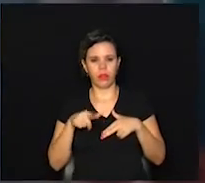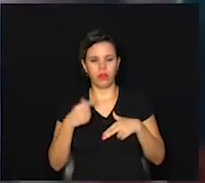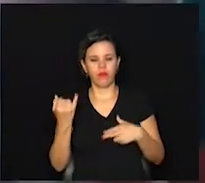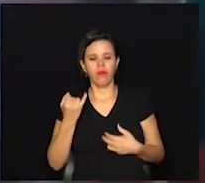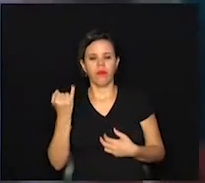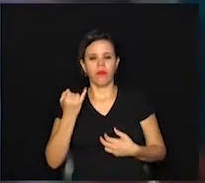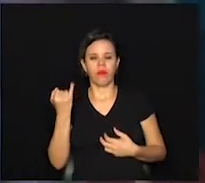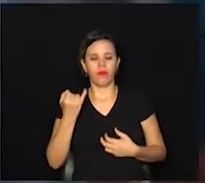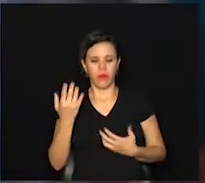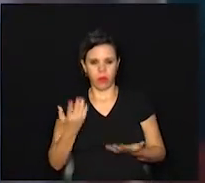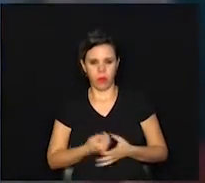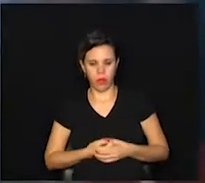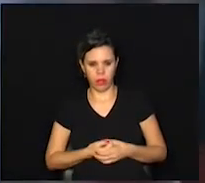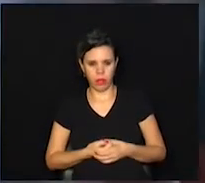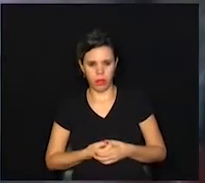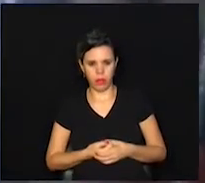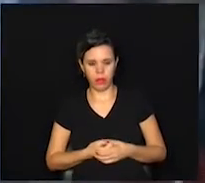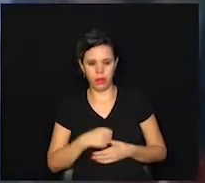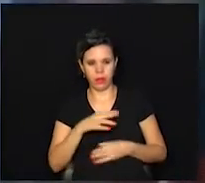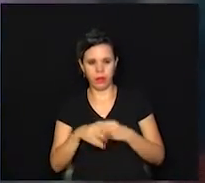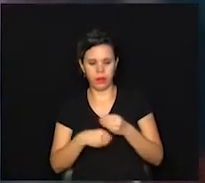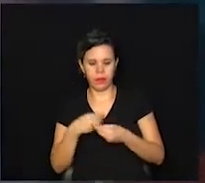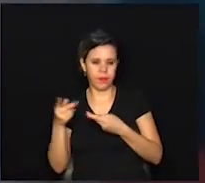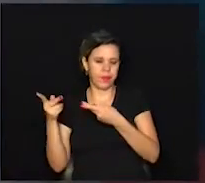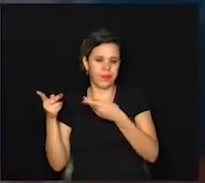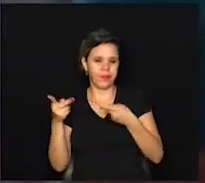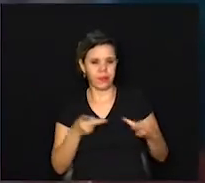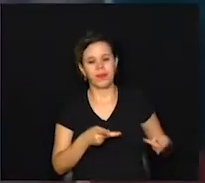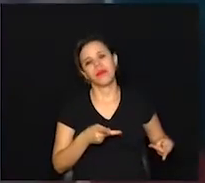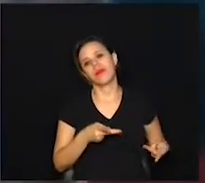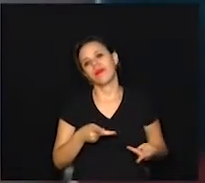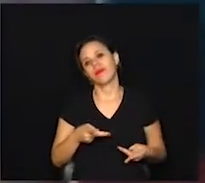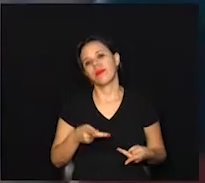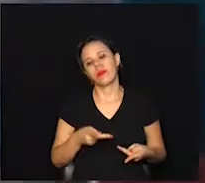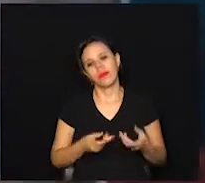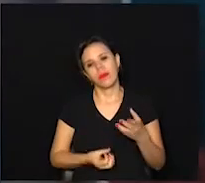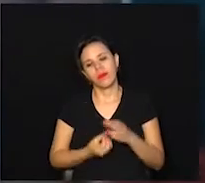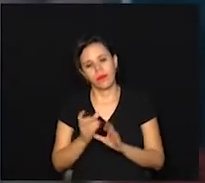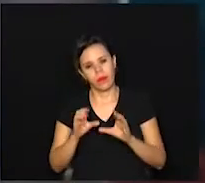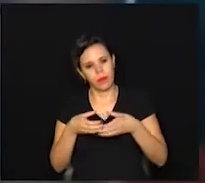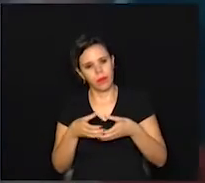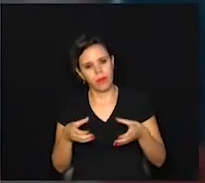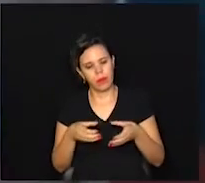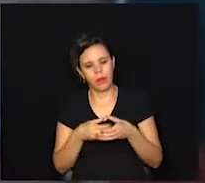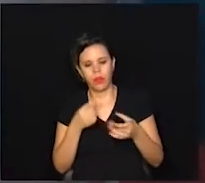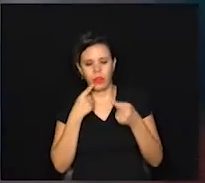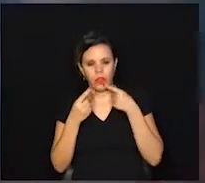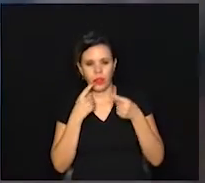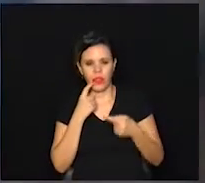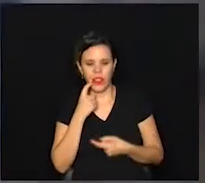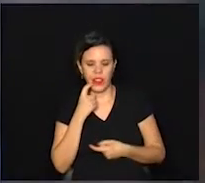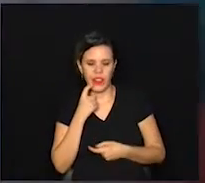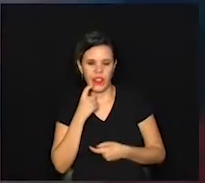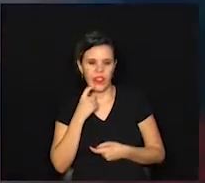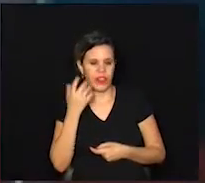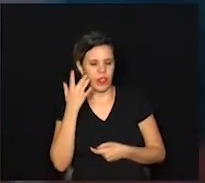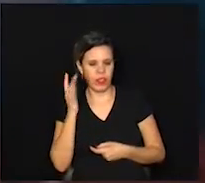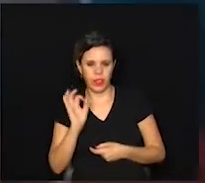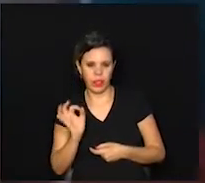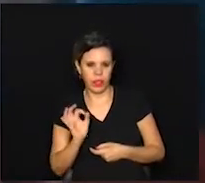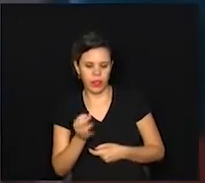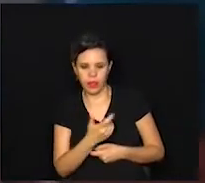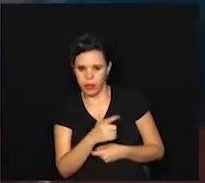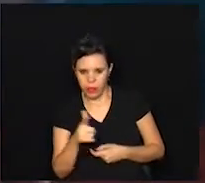importante reiterar o convite para que ela venha à comissão dialogar. Então, eu não vejo que